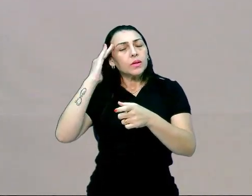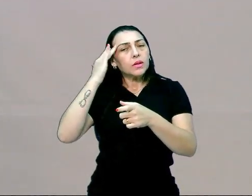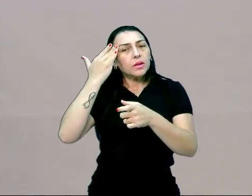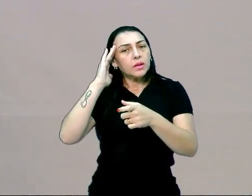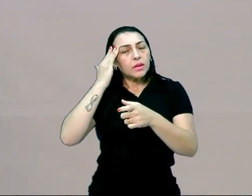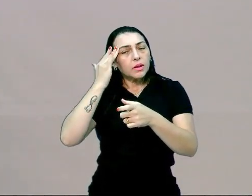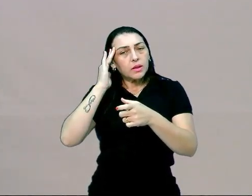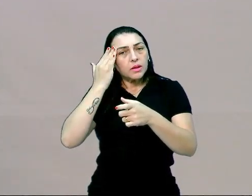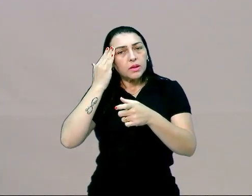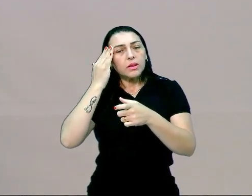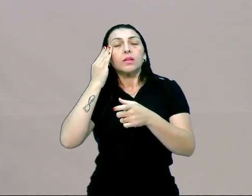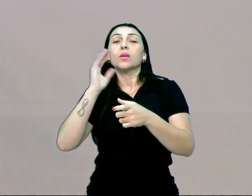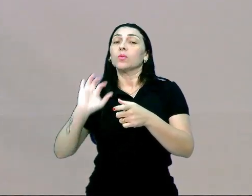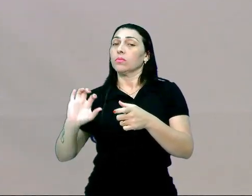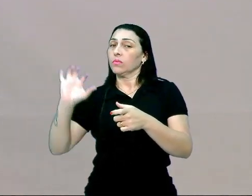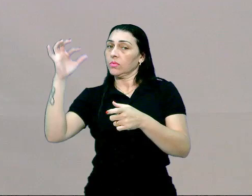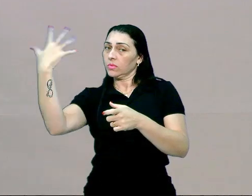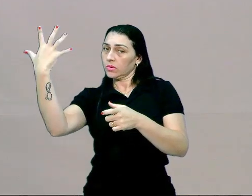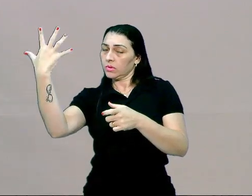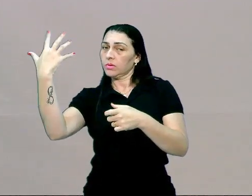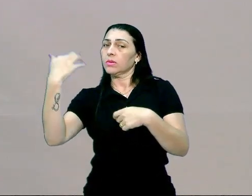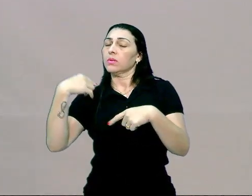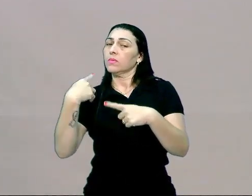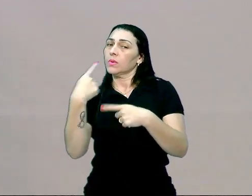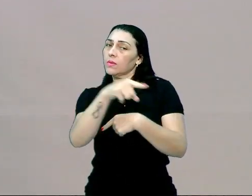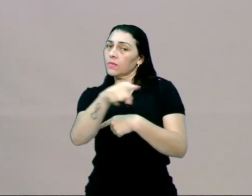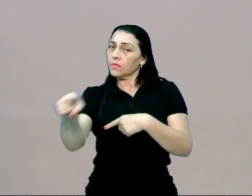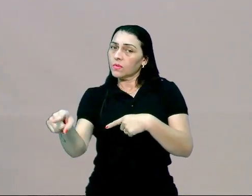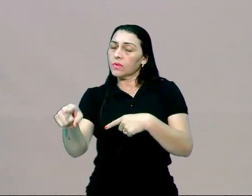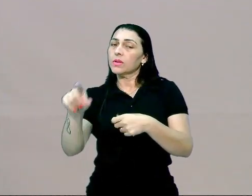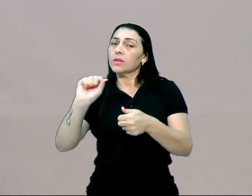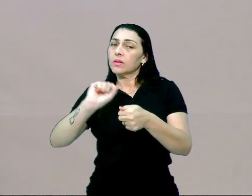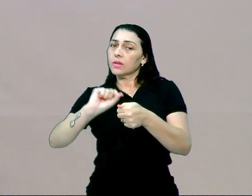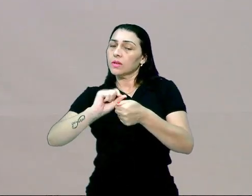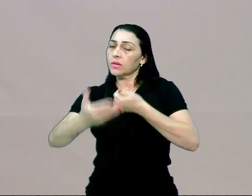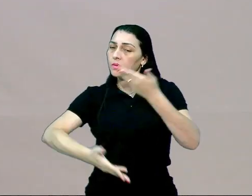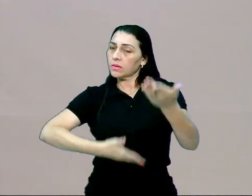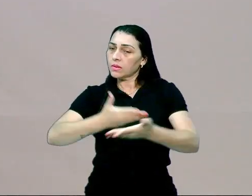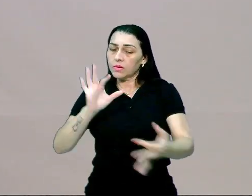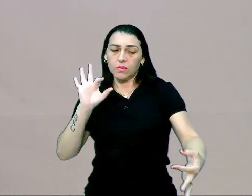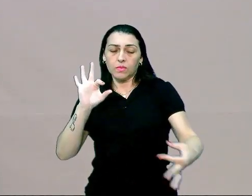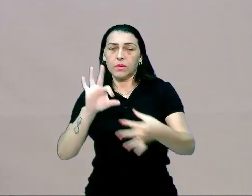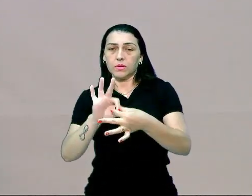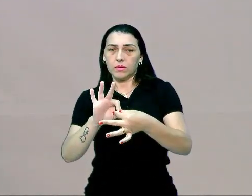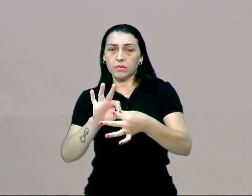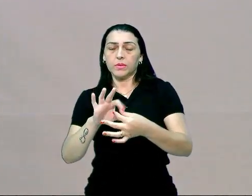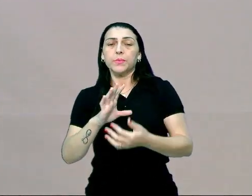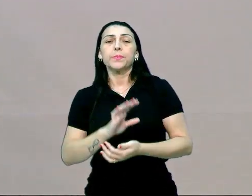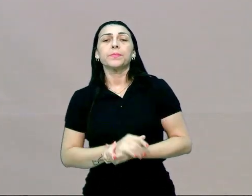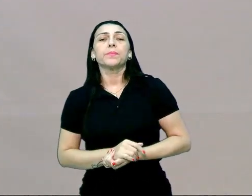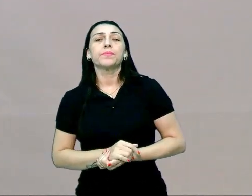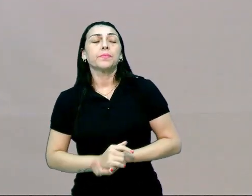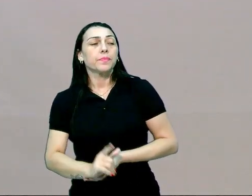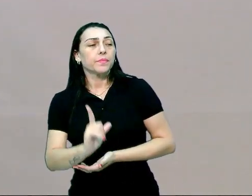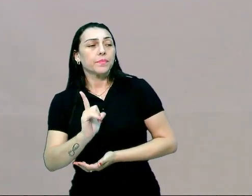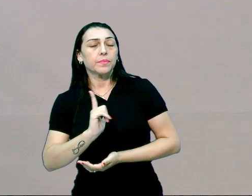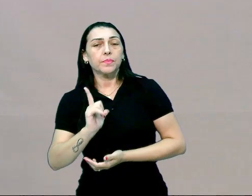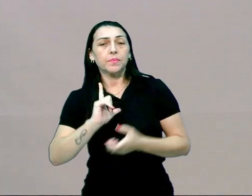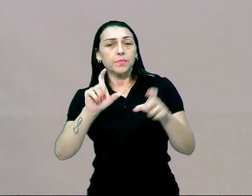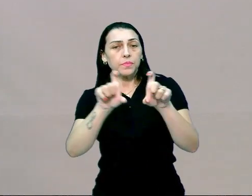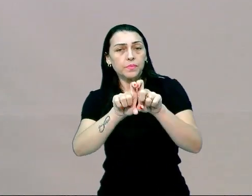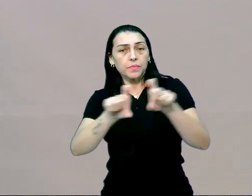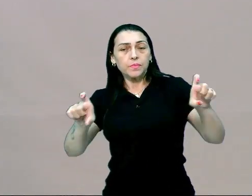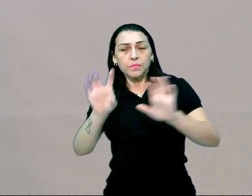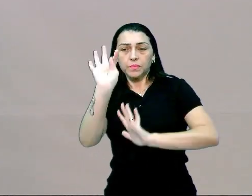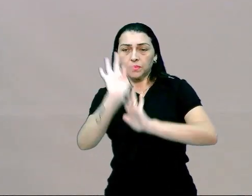entendimento a respeito da realidade, justamente para vocês estabelecerem essas conexões. Bem, nós temos um fragmento